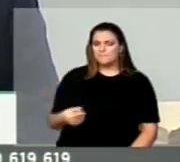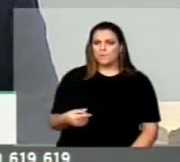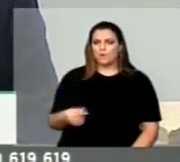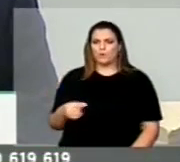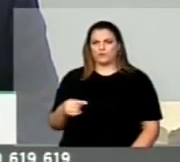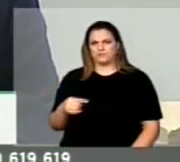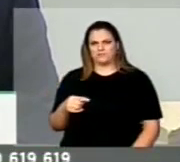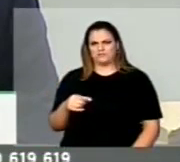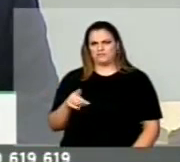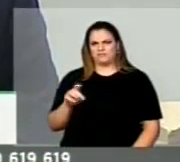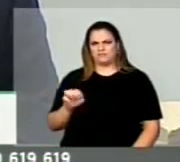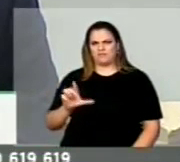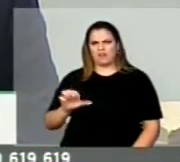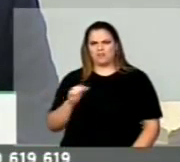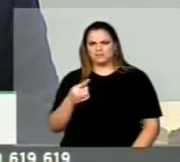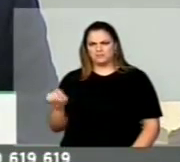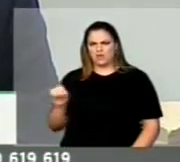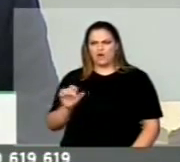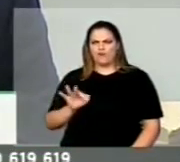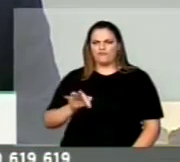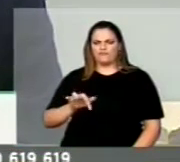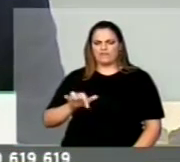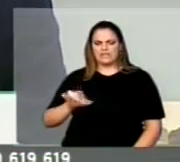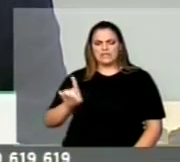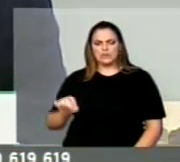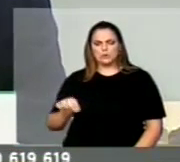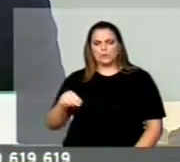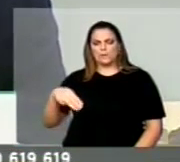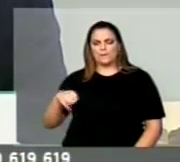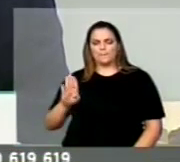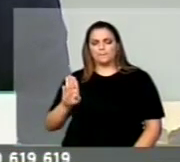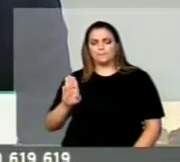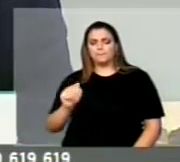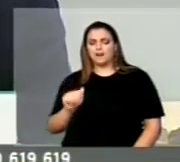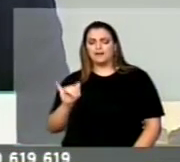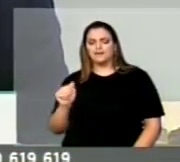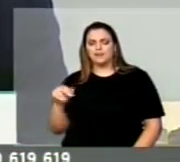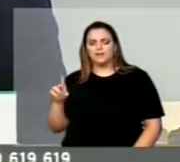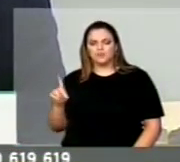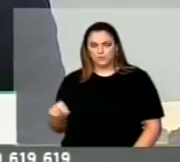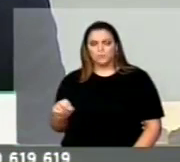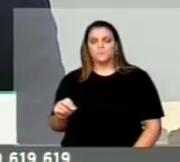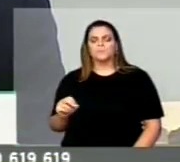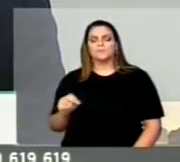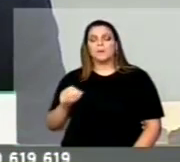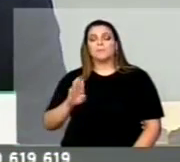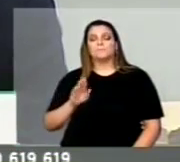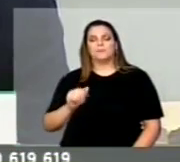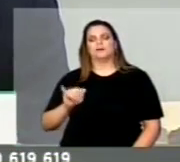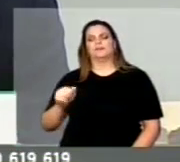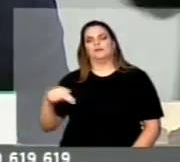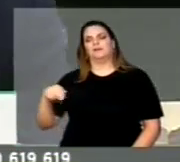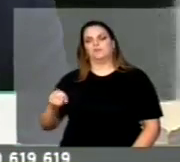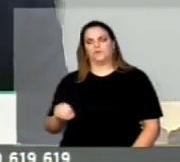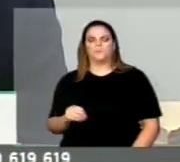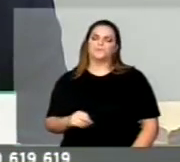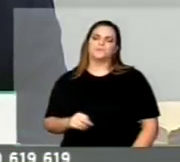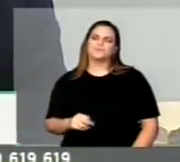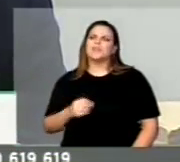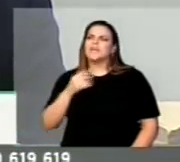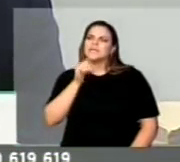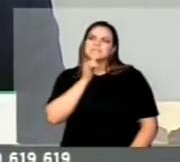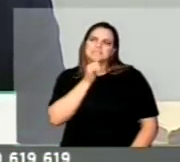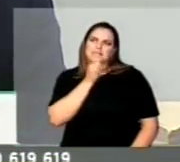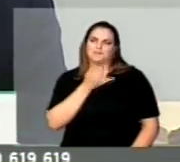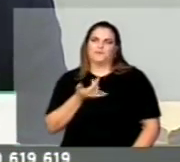delação do delator Fernando Baiano. E a adesão é mais ou menos a mesma coisa que Vossa Excelência tivesse praticado um